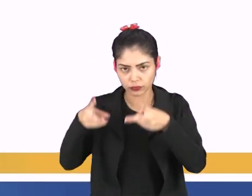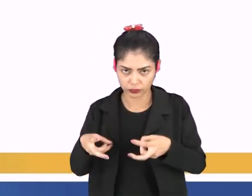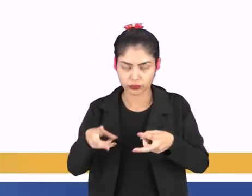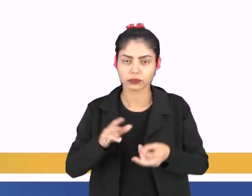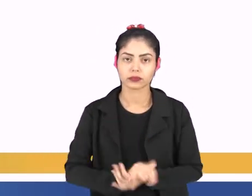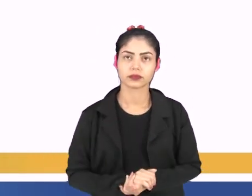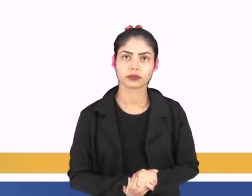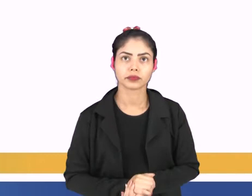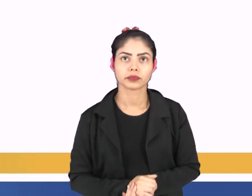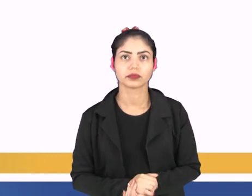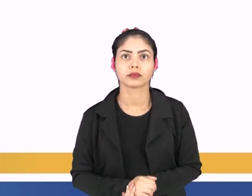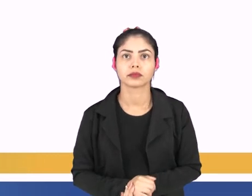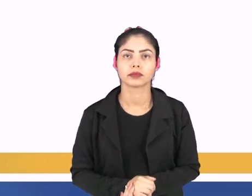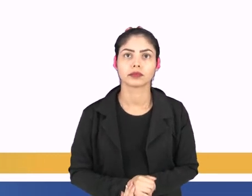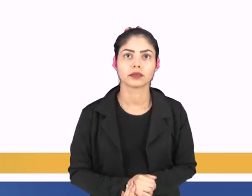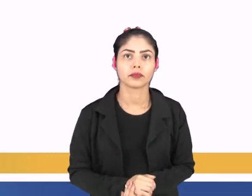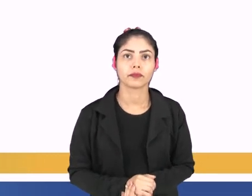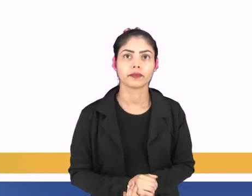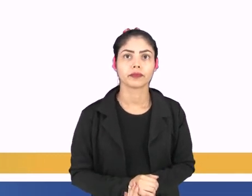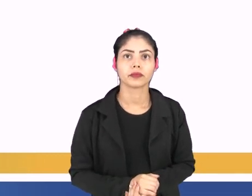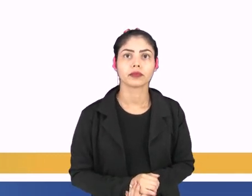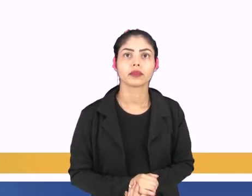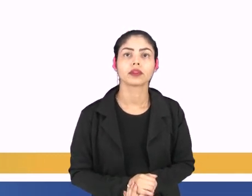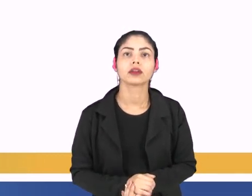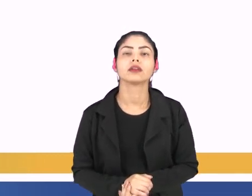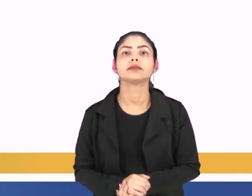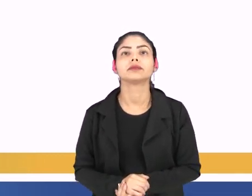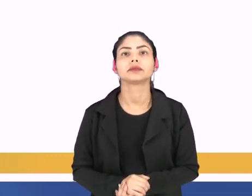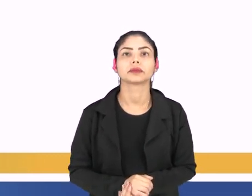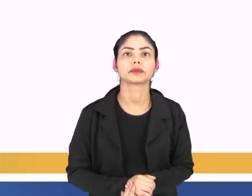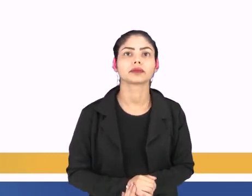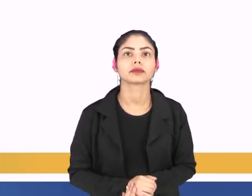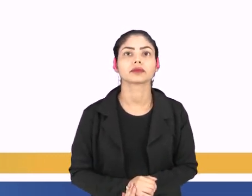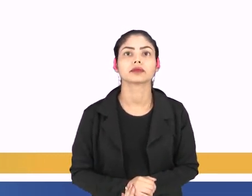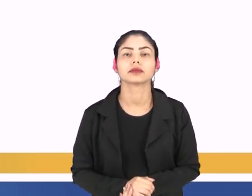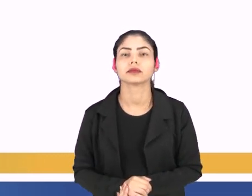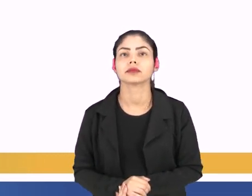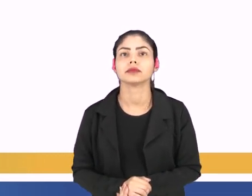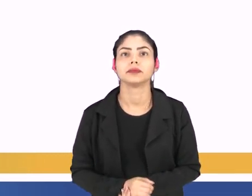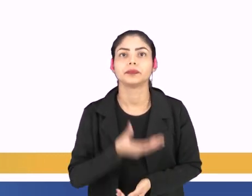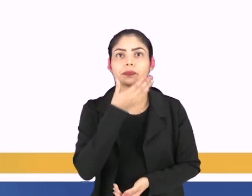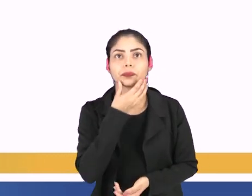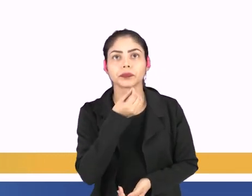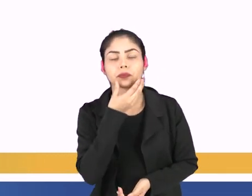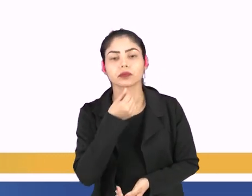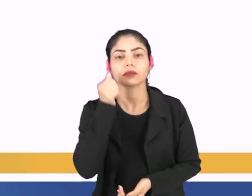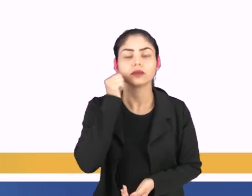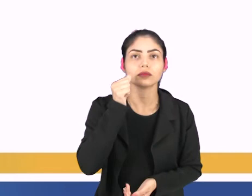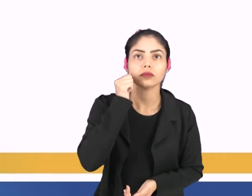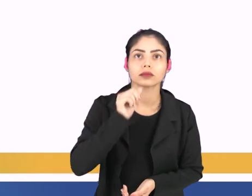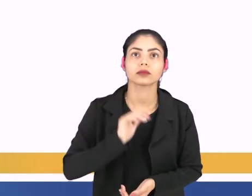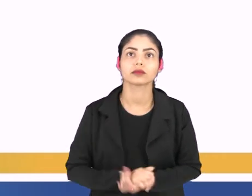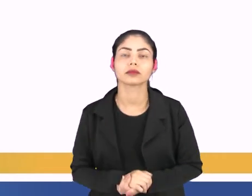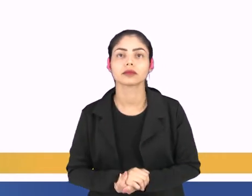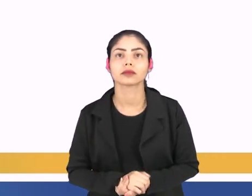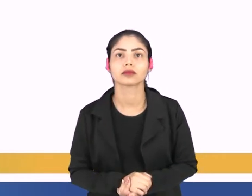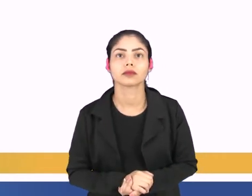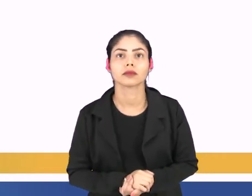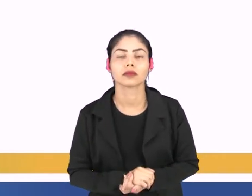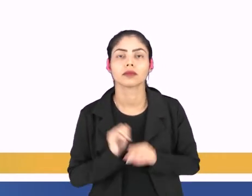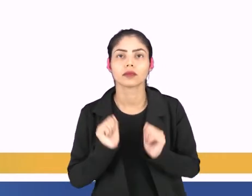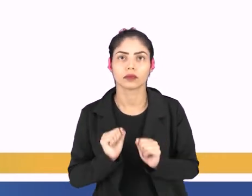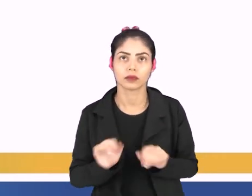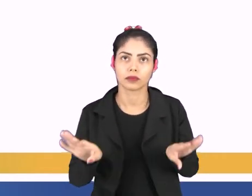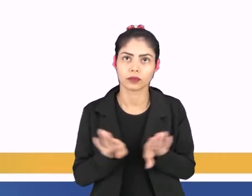as situações. E aí percebam que eu tenho um A, B, B, ou sexo masculino, feminino, feminino.